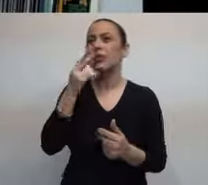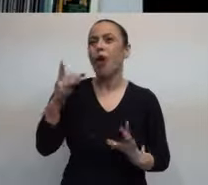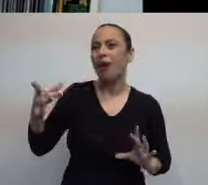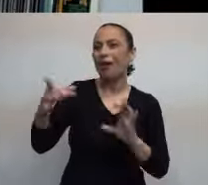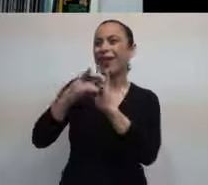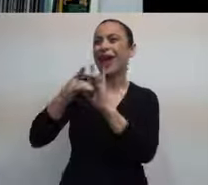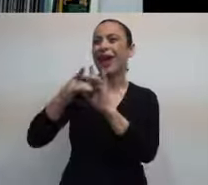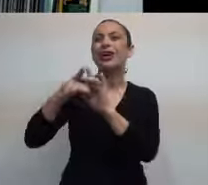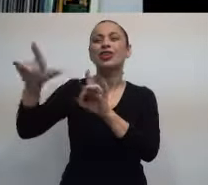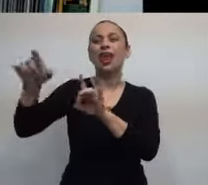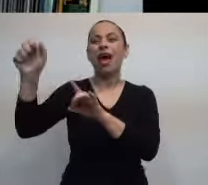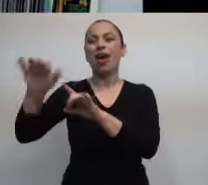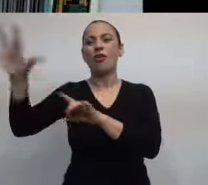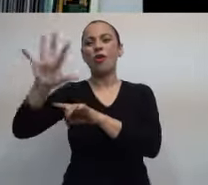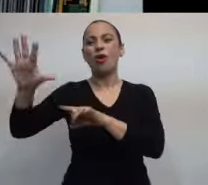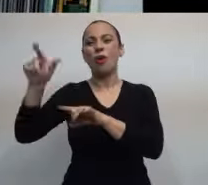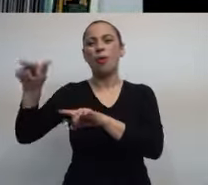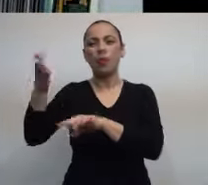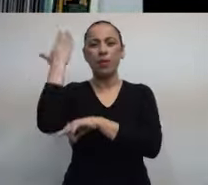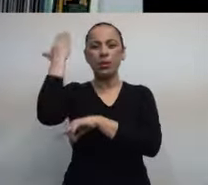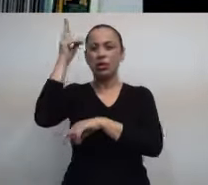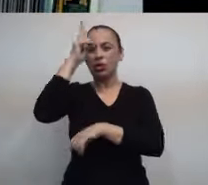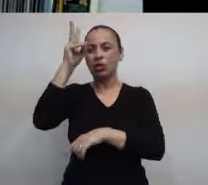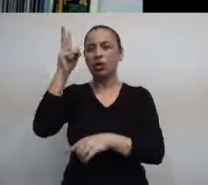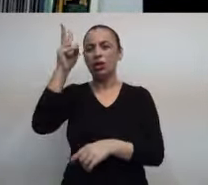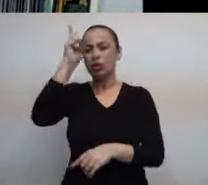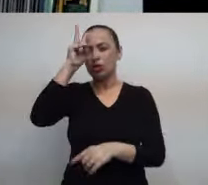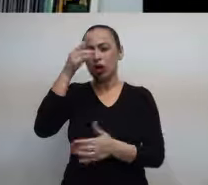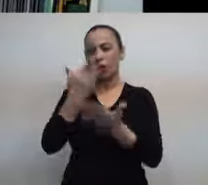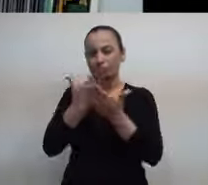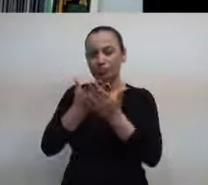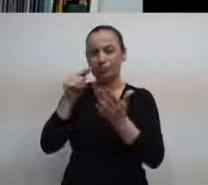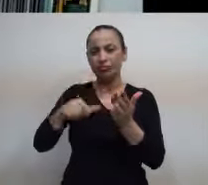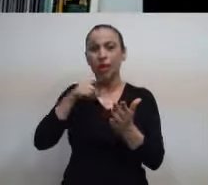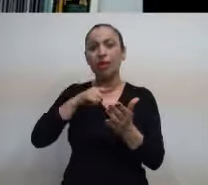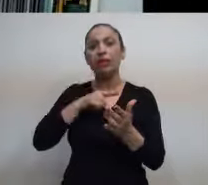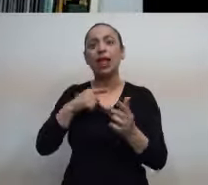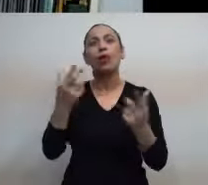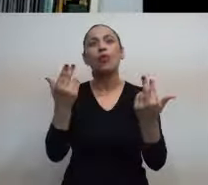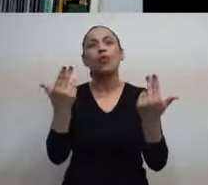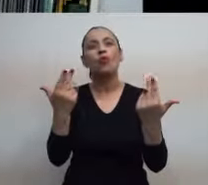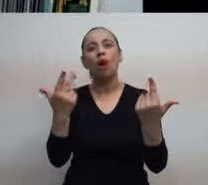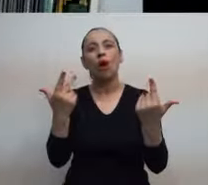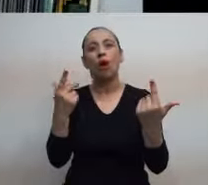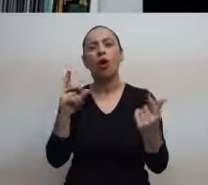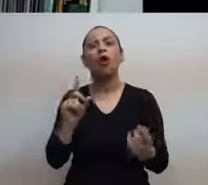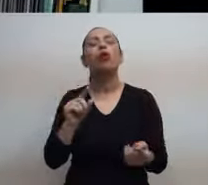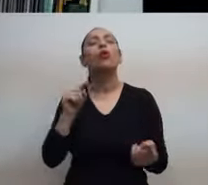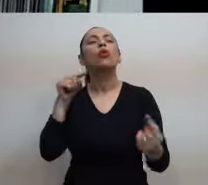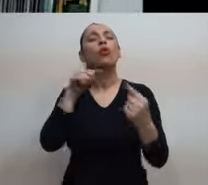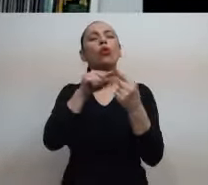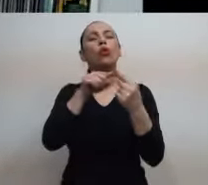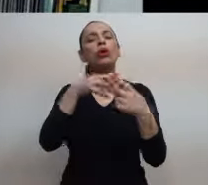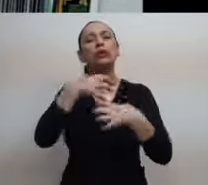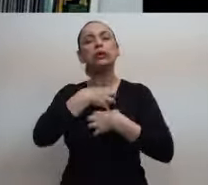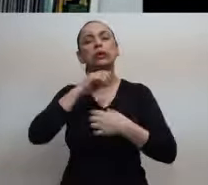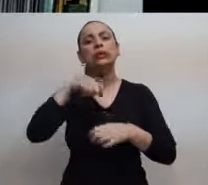Europa. No passado, o estudo da história do Brasil tinha um caráter